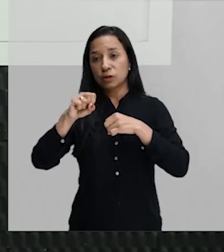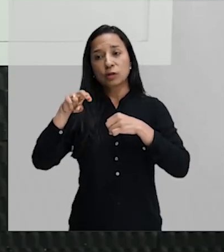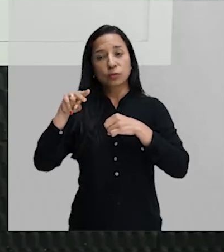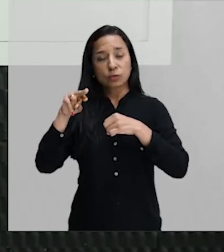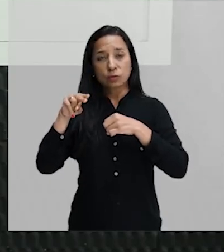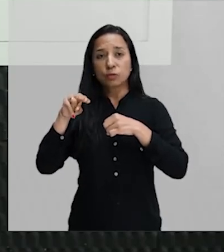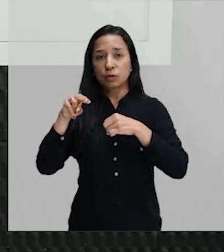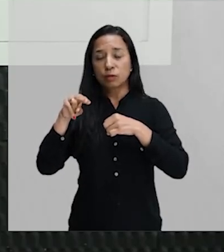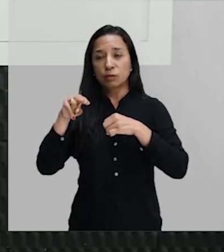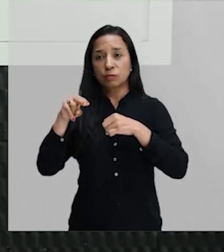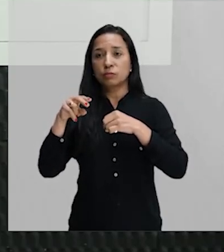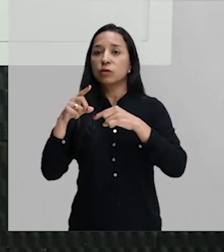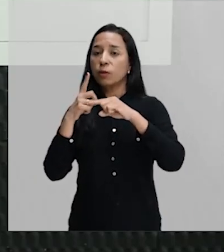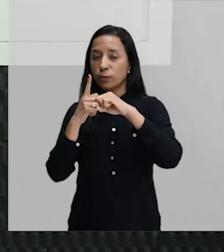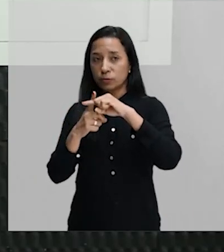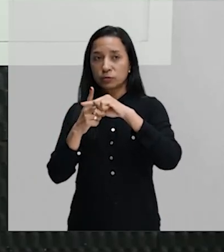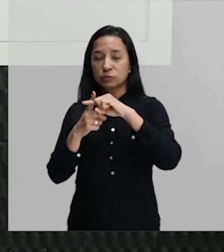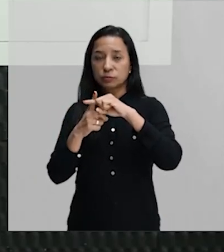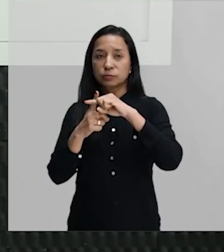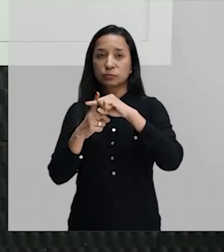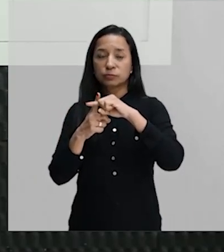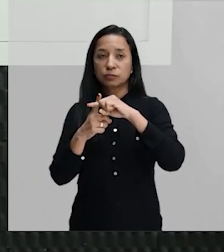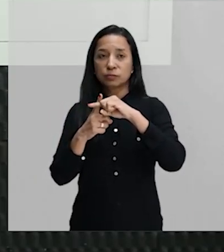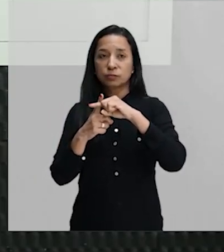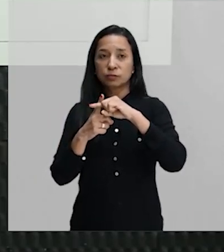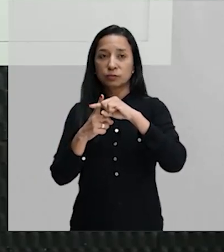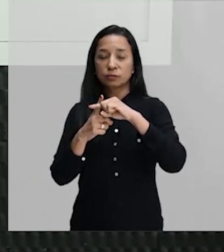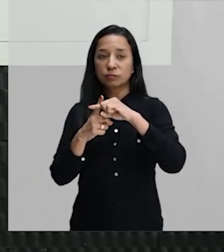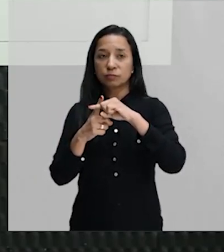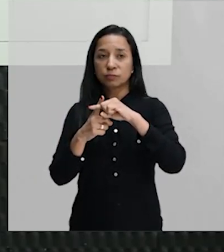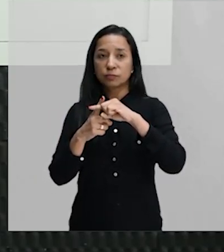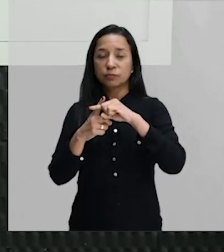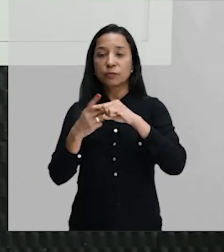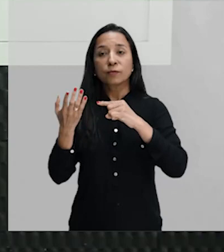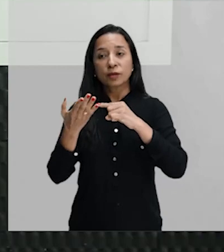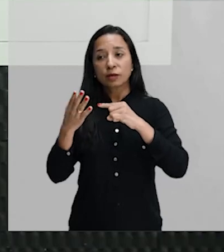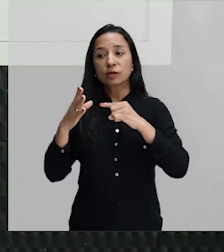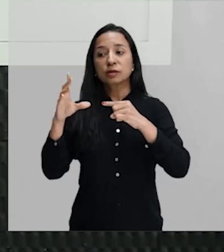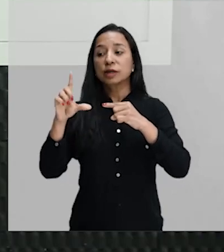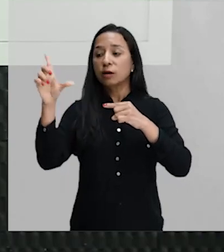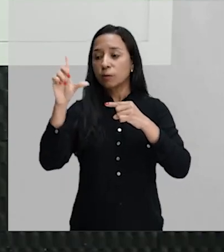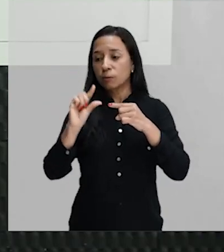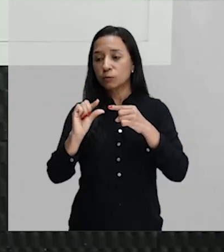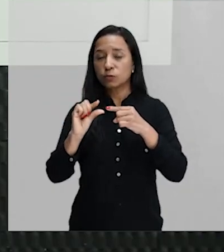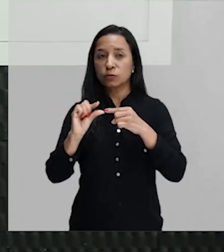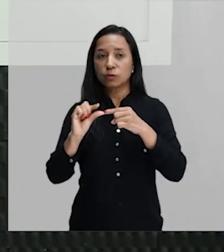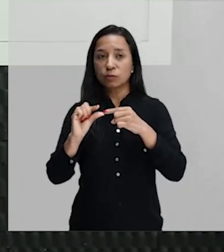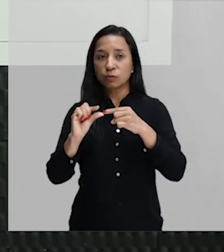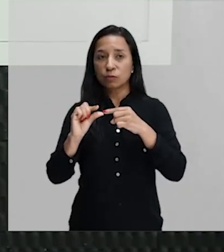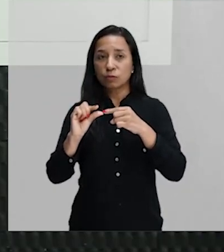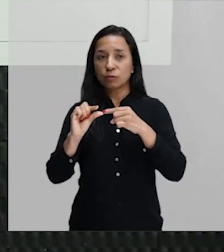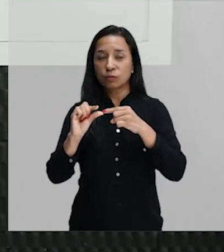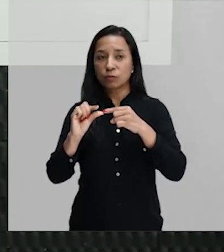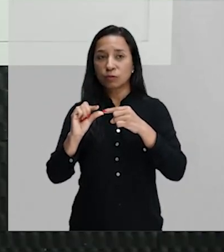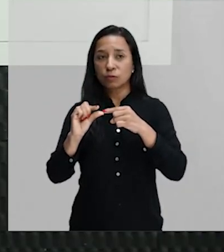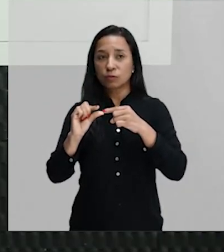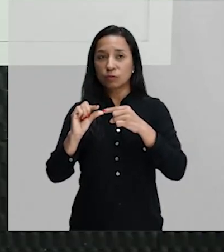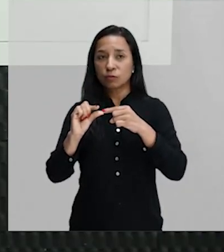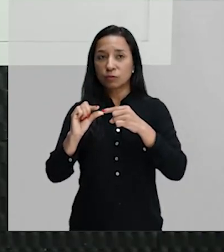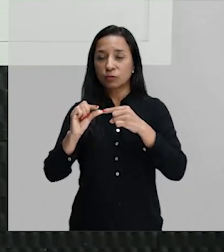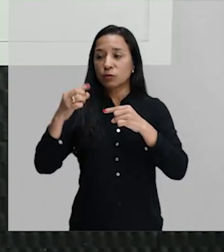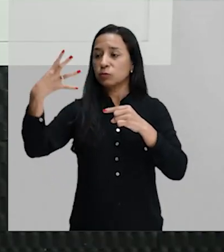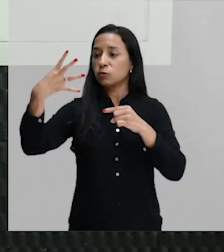E positivo. Tá? Nesse caso da redução de um arco que está no